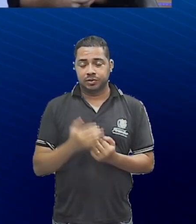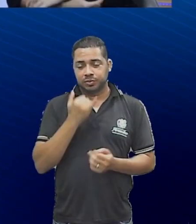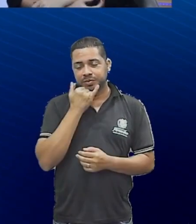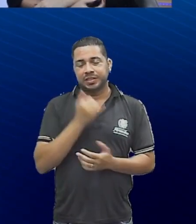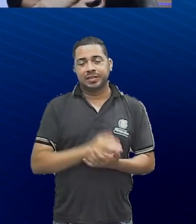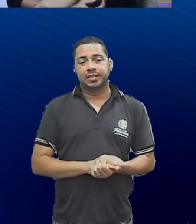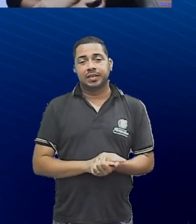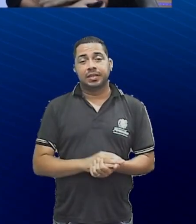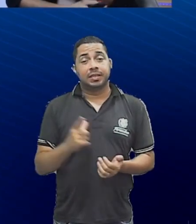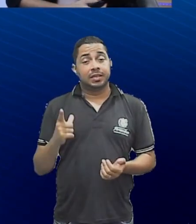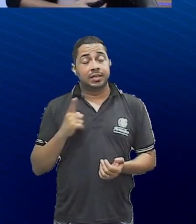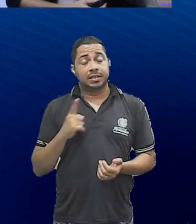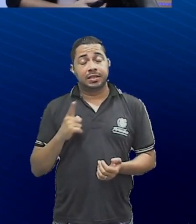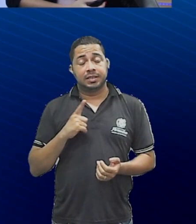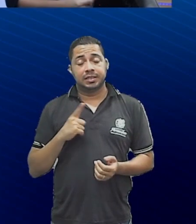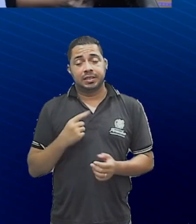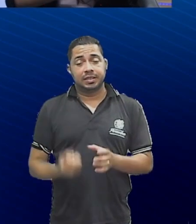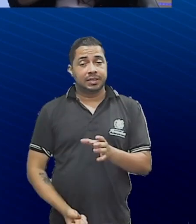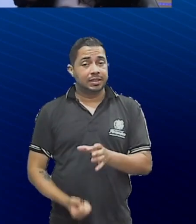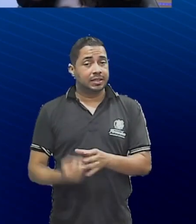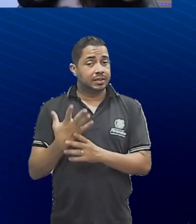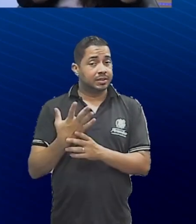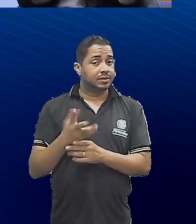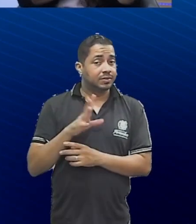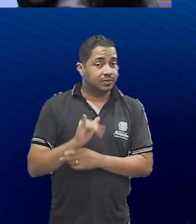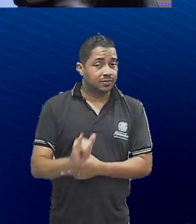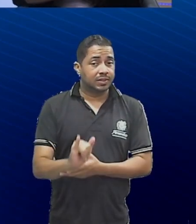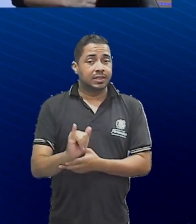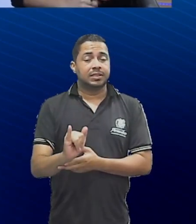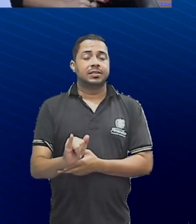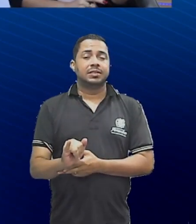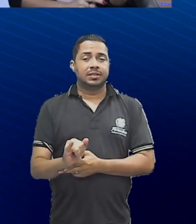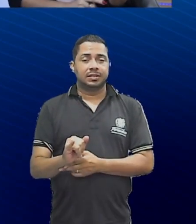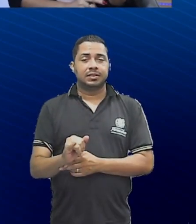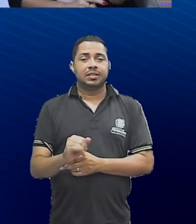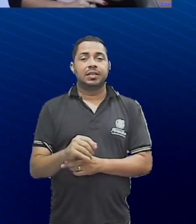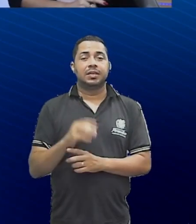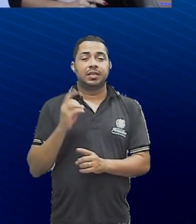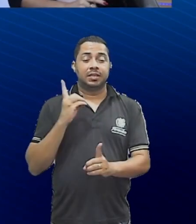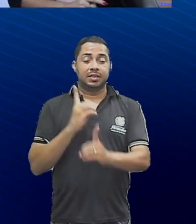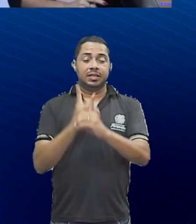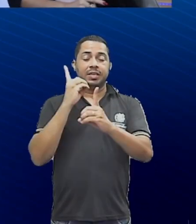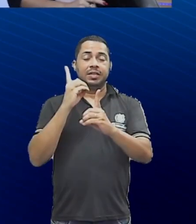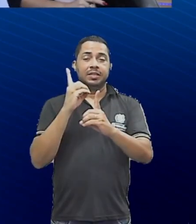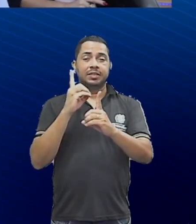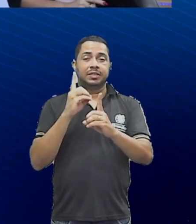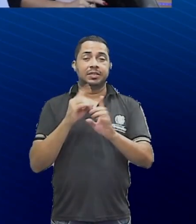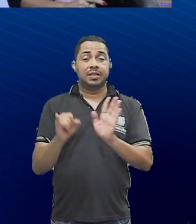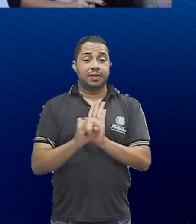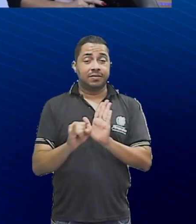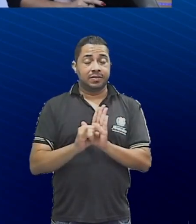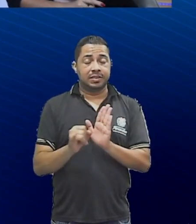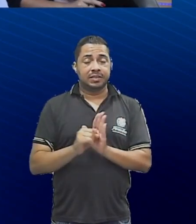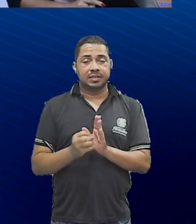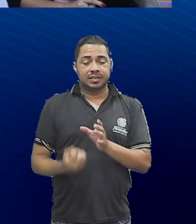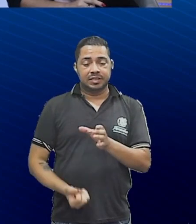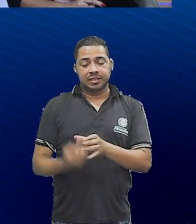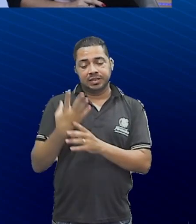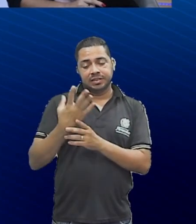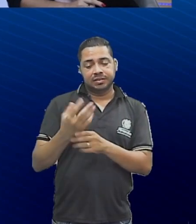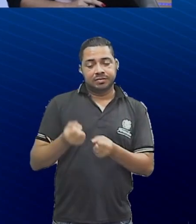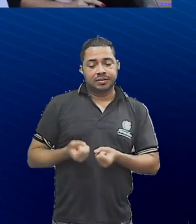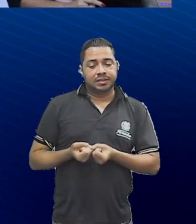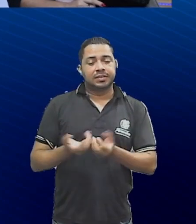uma arte que traz a criação, que ela vem desde a identificação, criação e entrega de